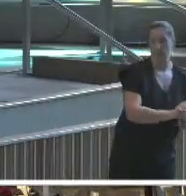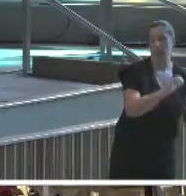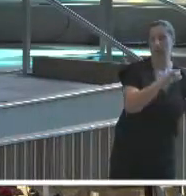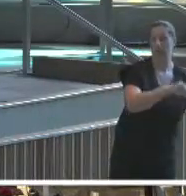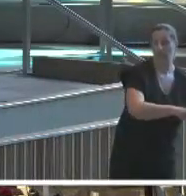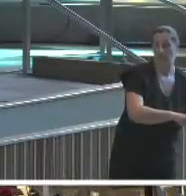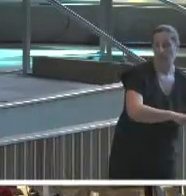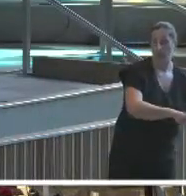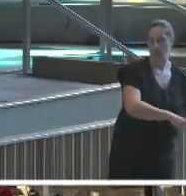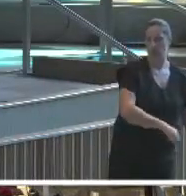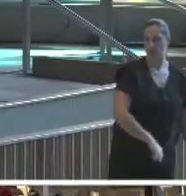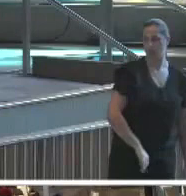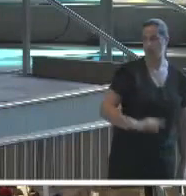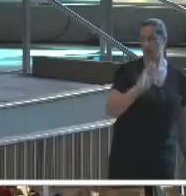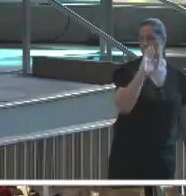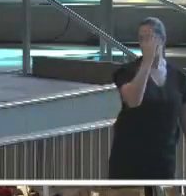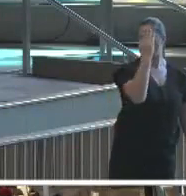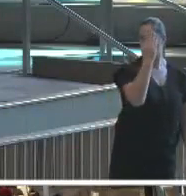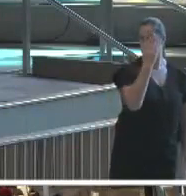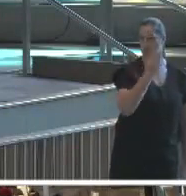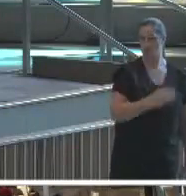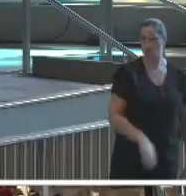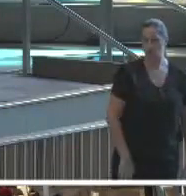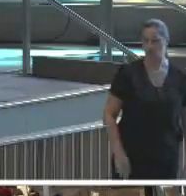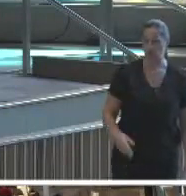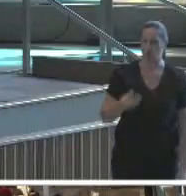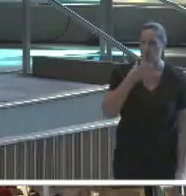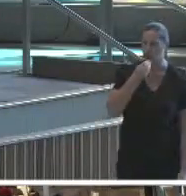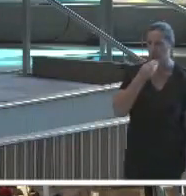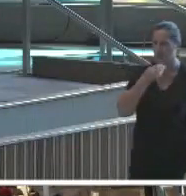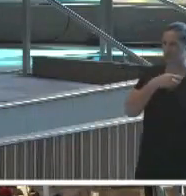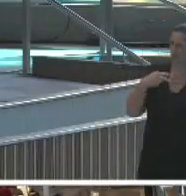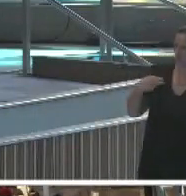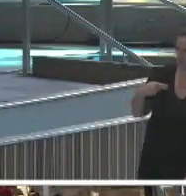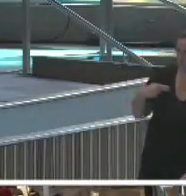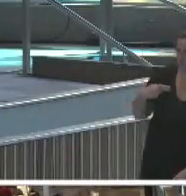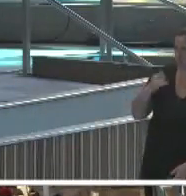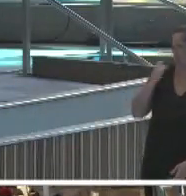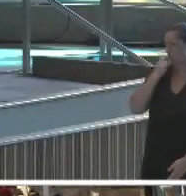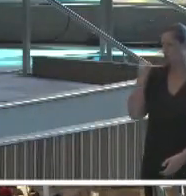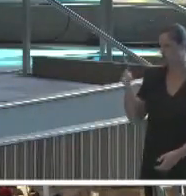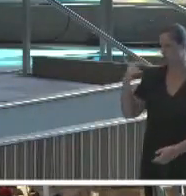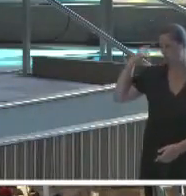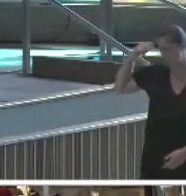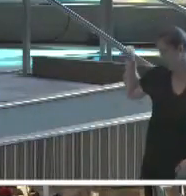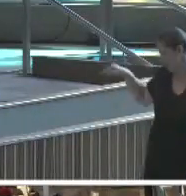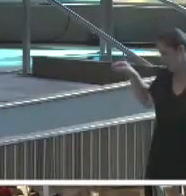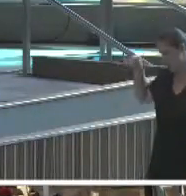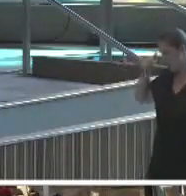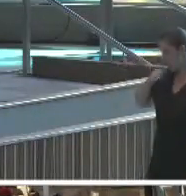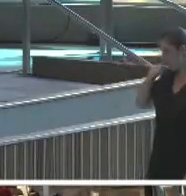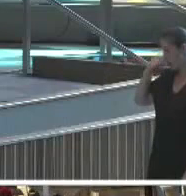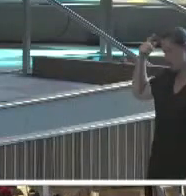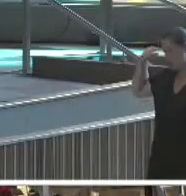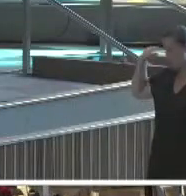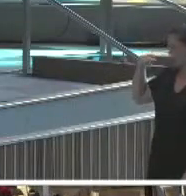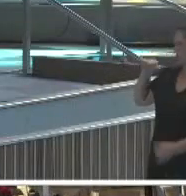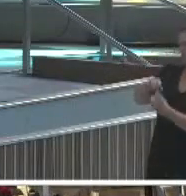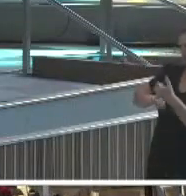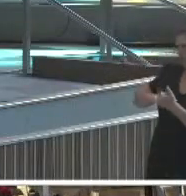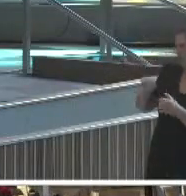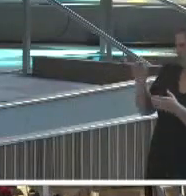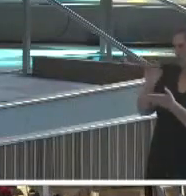aquele homem dizia: pastor, que vergonha que eu estou passando, você vem na minha casa para ver um negócio desse, essa mulher é louca, estou traindo coisa